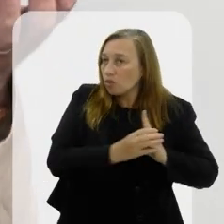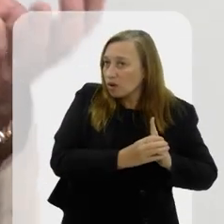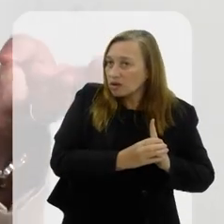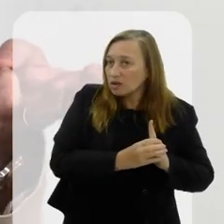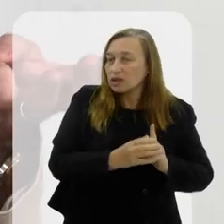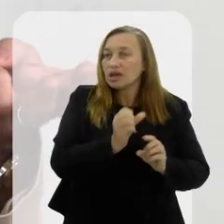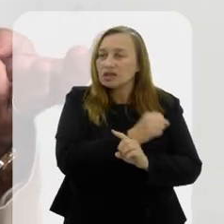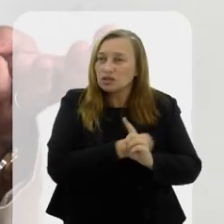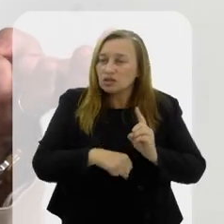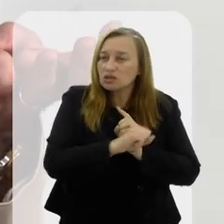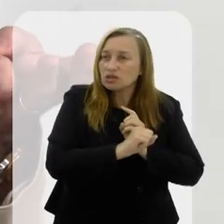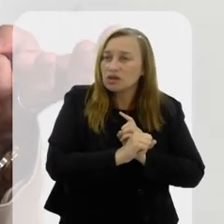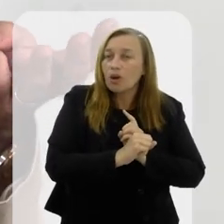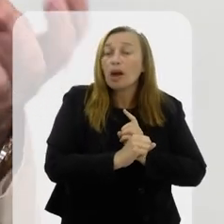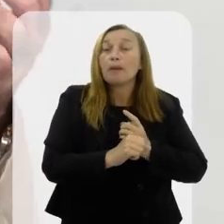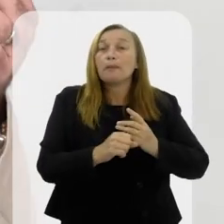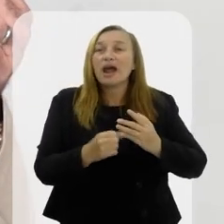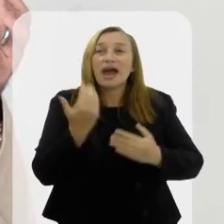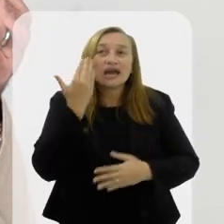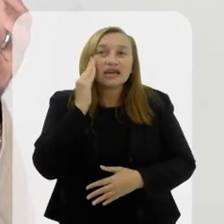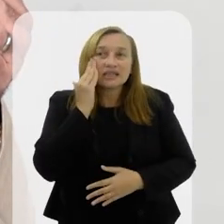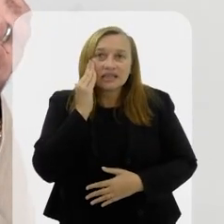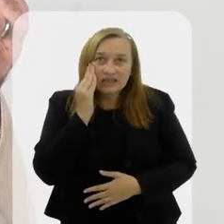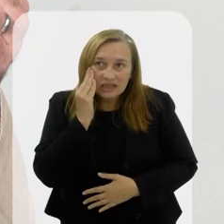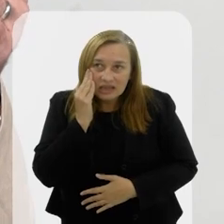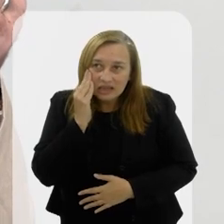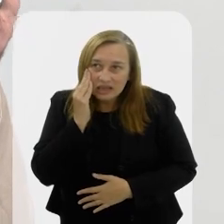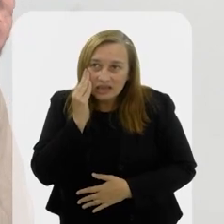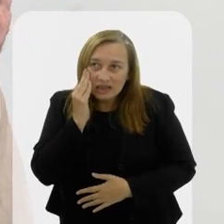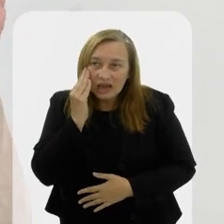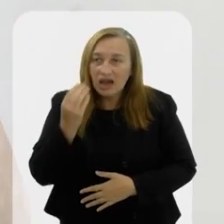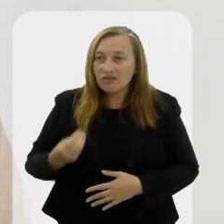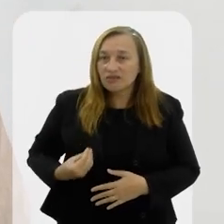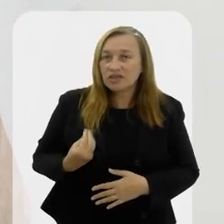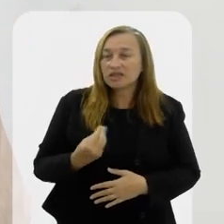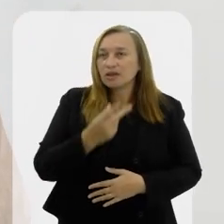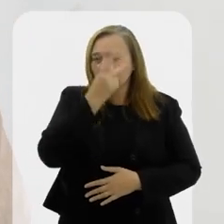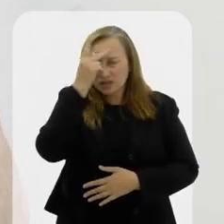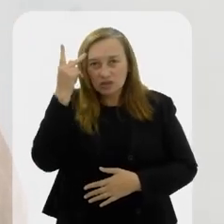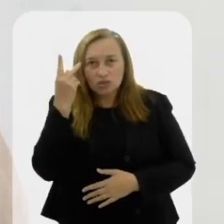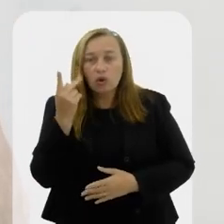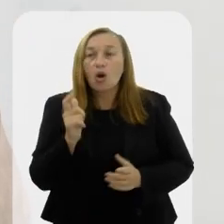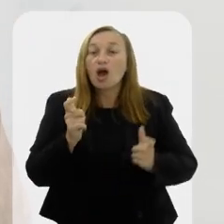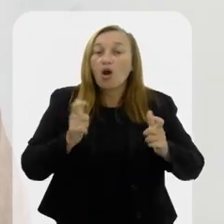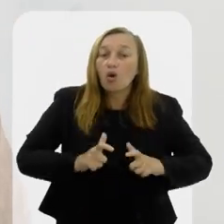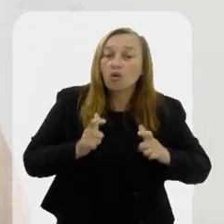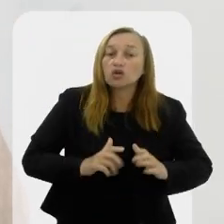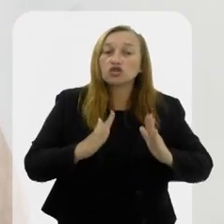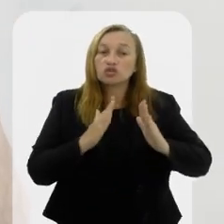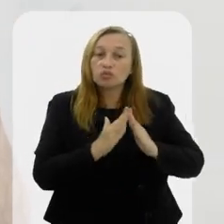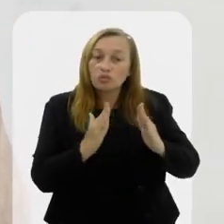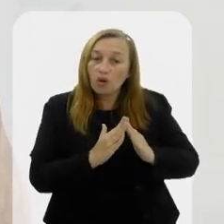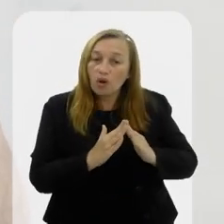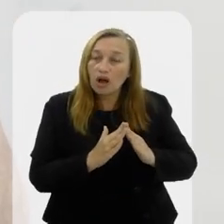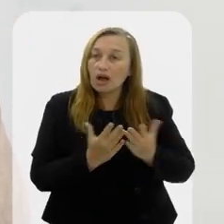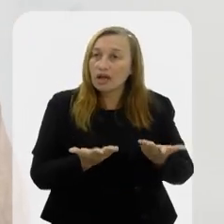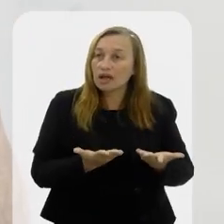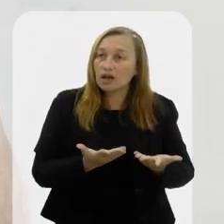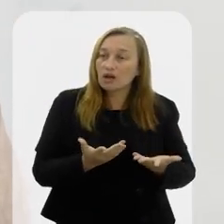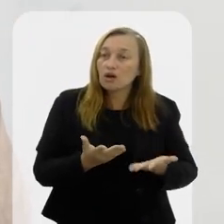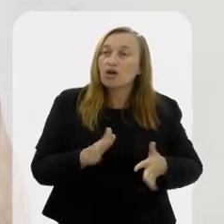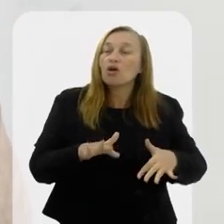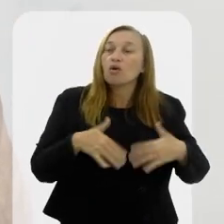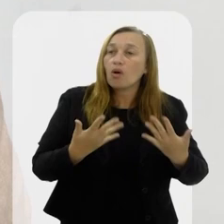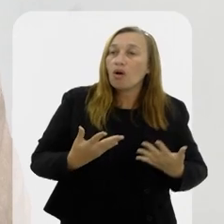um acolhimento com assistente social para entender o ecossistema dessa pessoa, onde é que ela habita, qual é a condição, se é salubre,